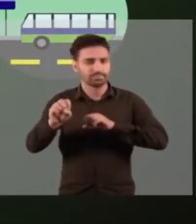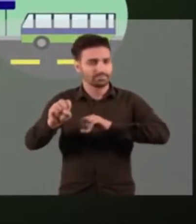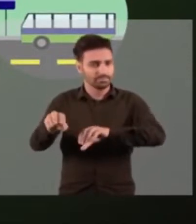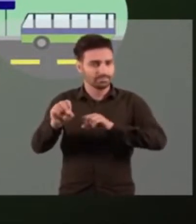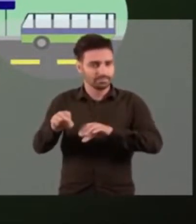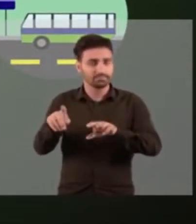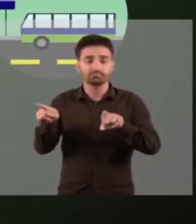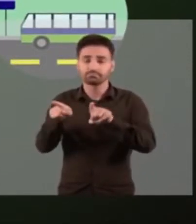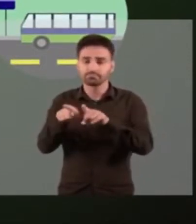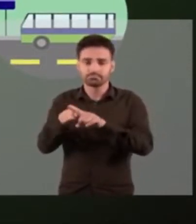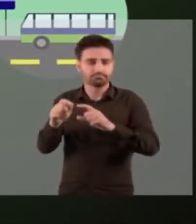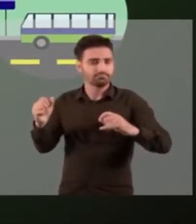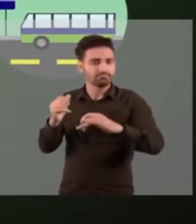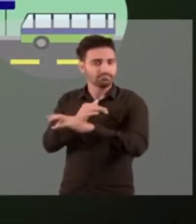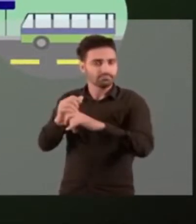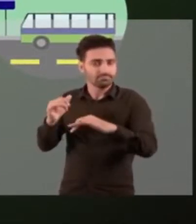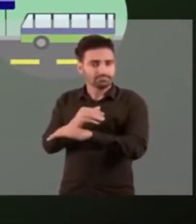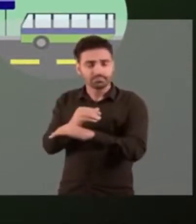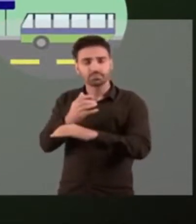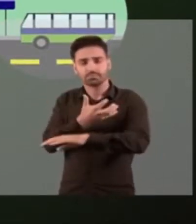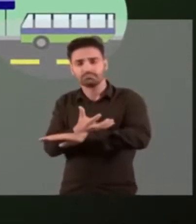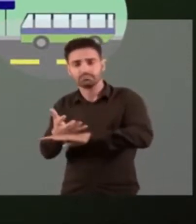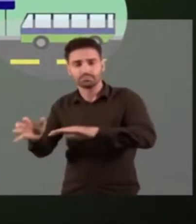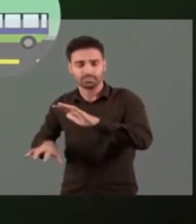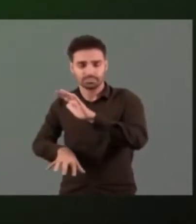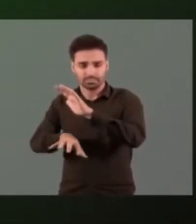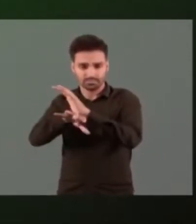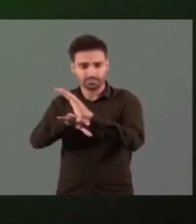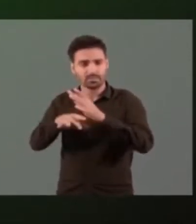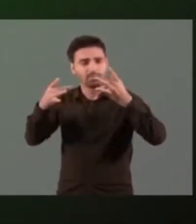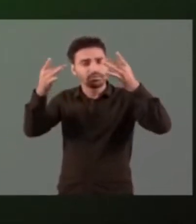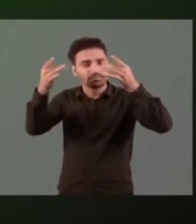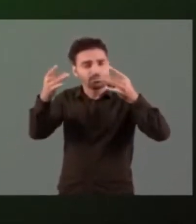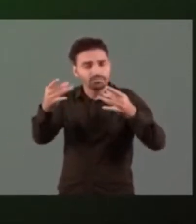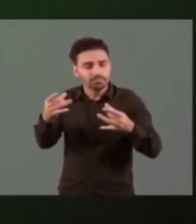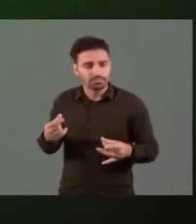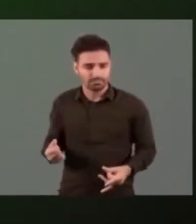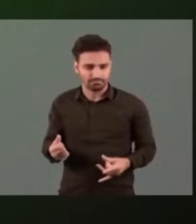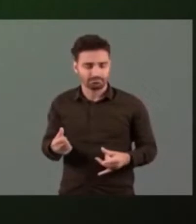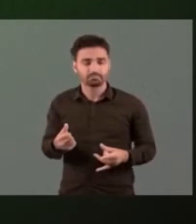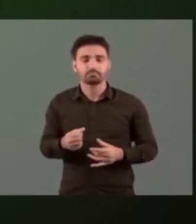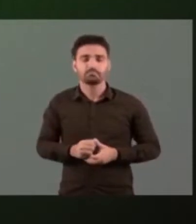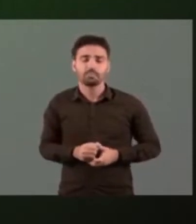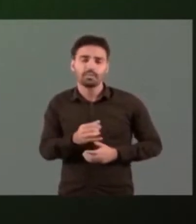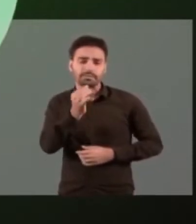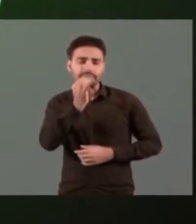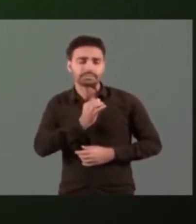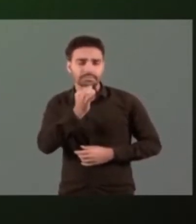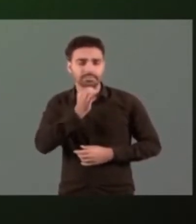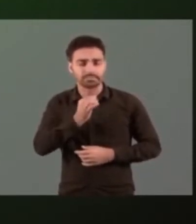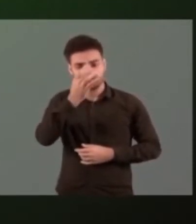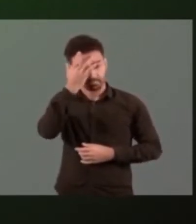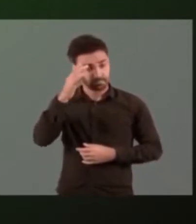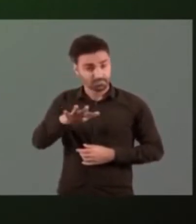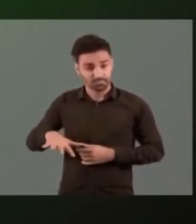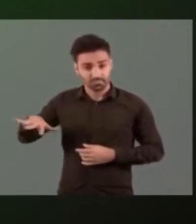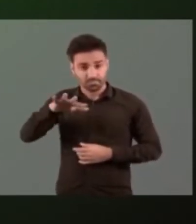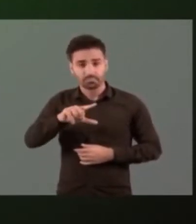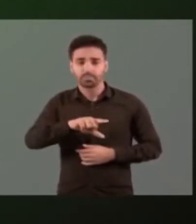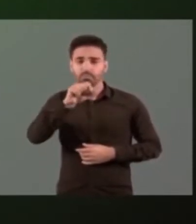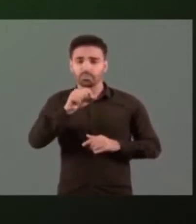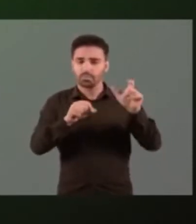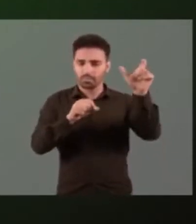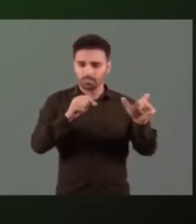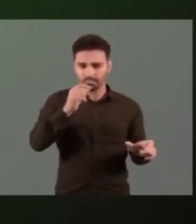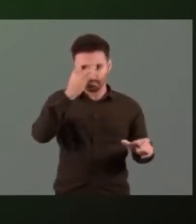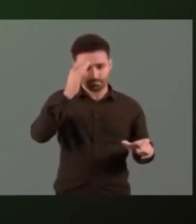educação, transporte, meio ambiente. Detalhando um pouquinho mais, vamos supor que os eleitores escolheram um